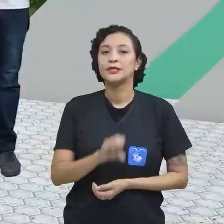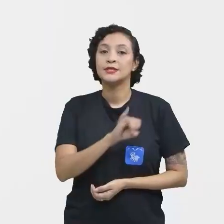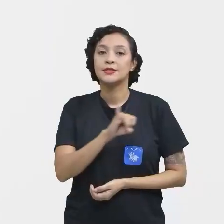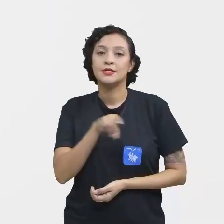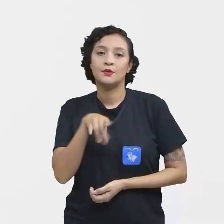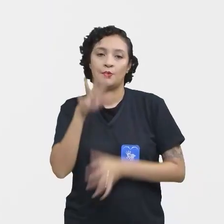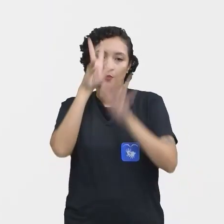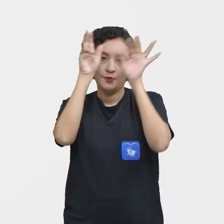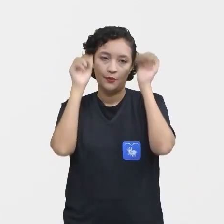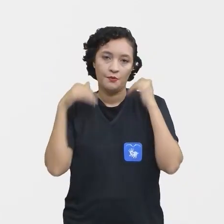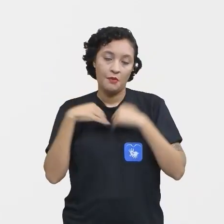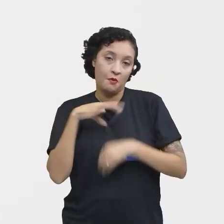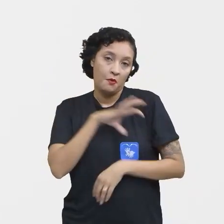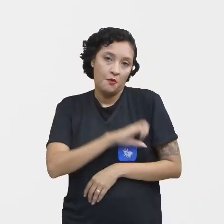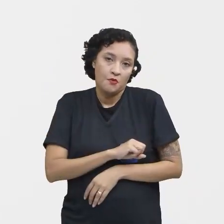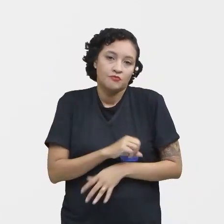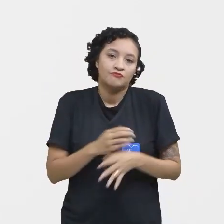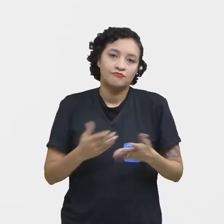alimentar.